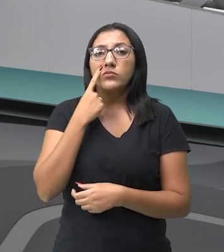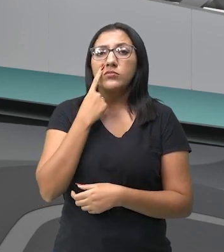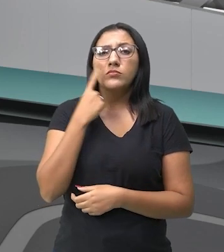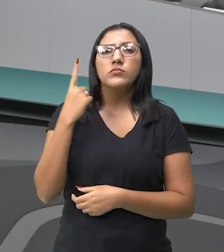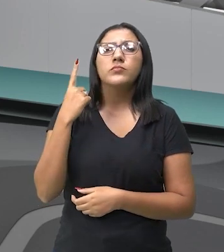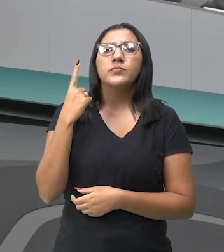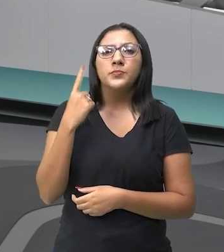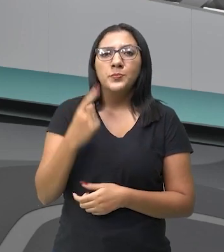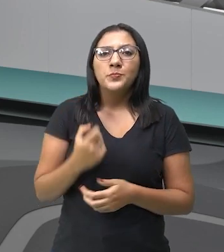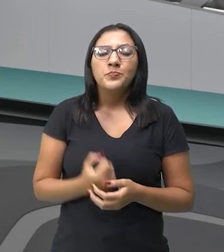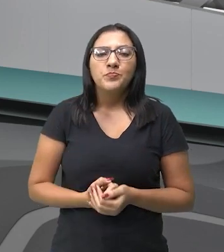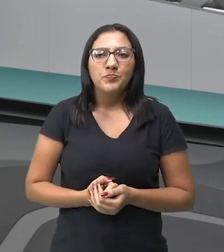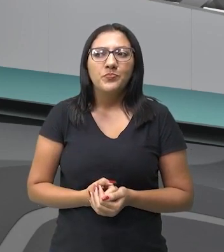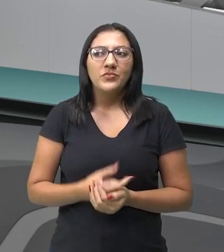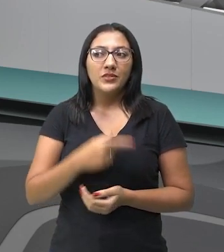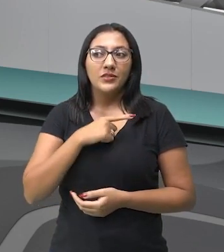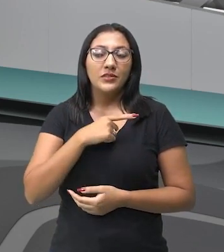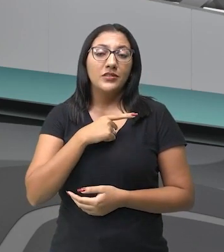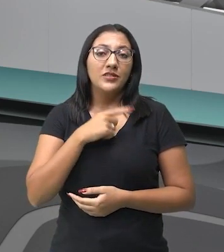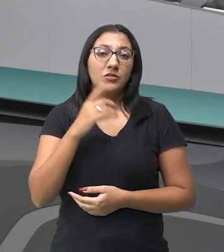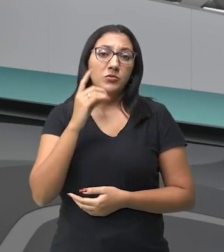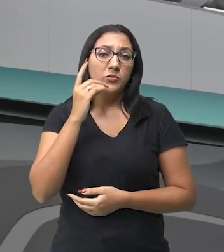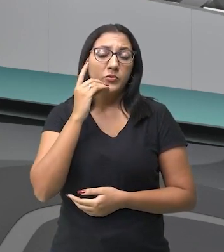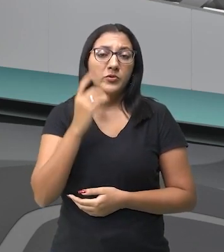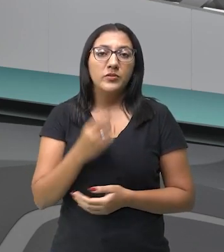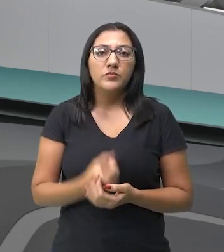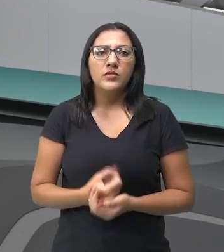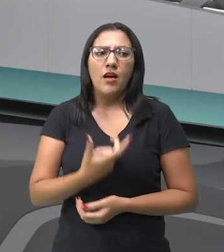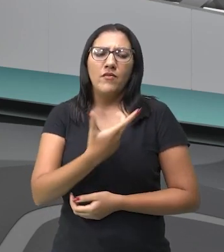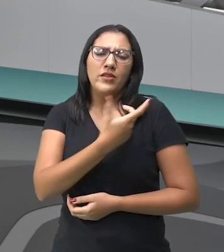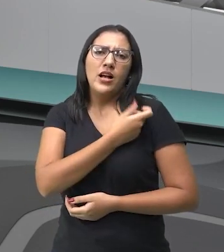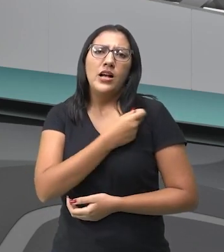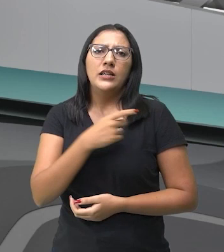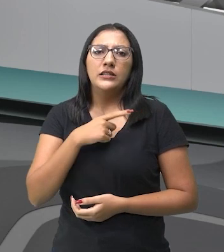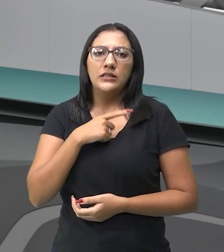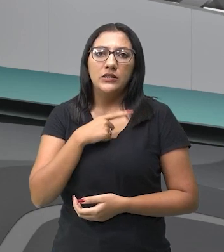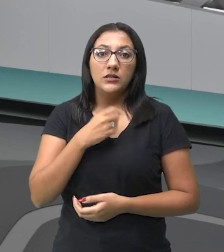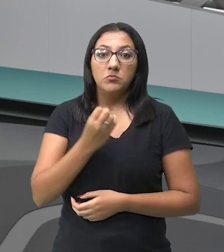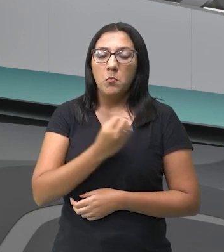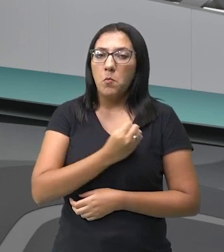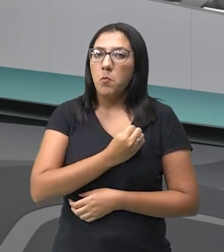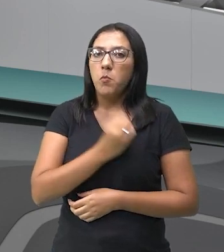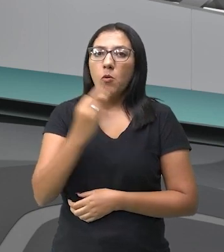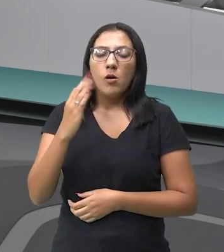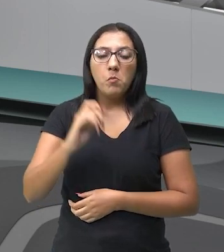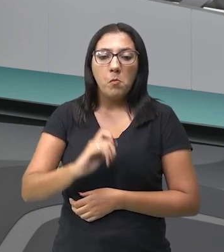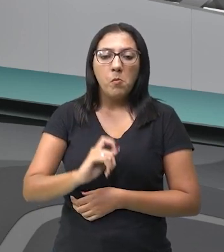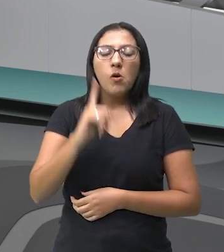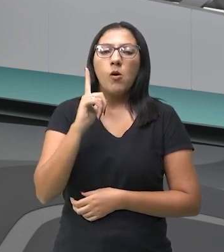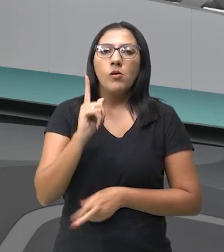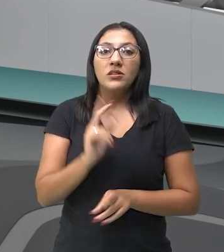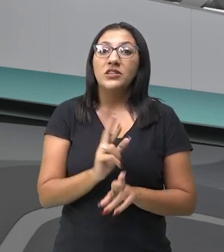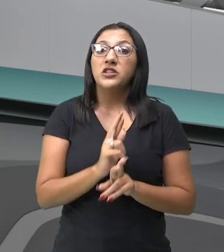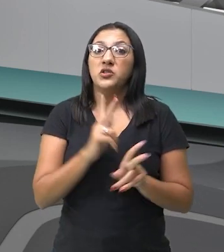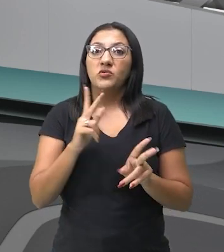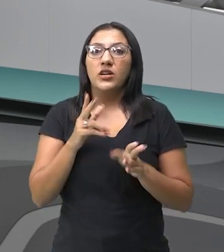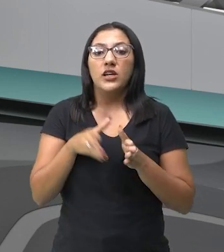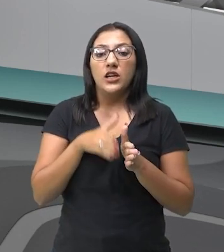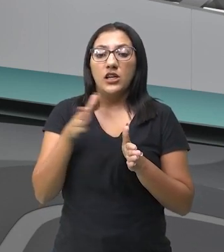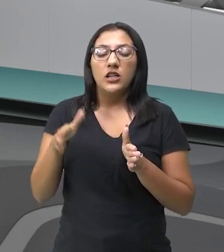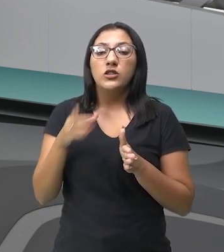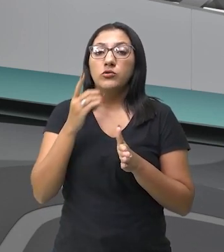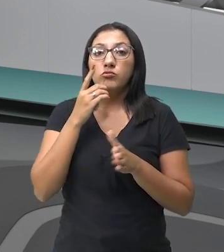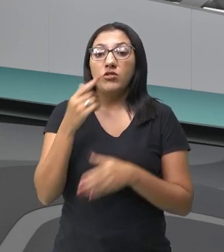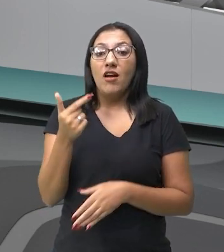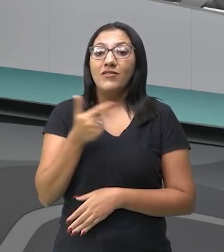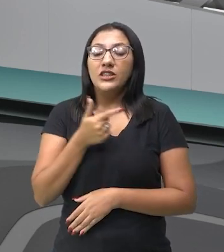20/8, foi um dia em que a vacinação foi um pouco maior do que no dia 22/8, né?